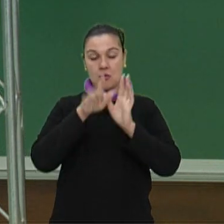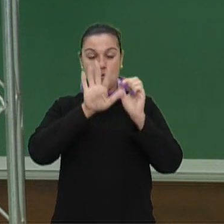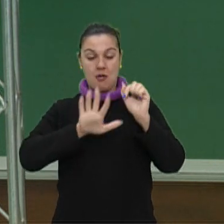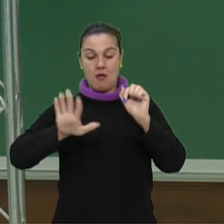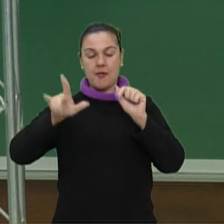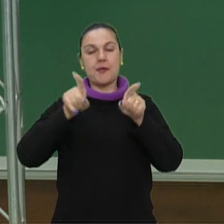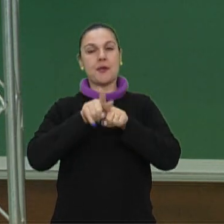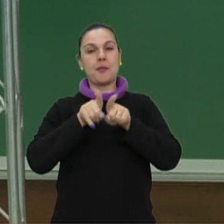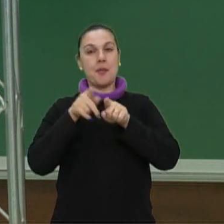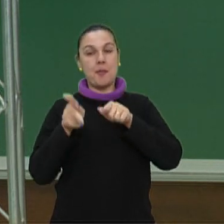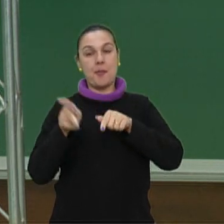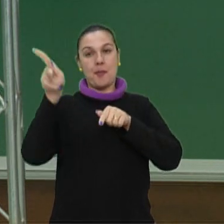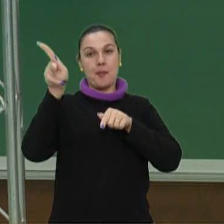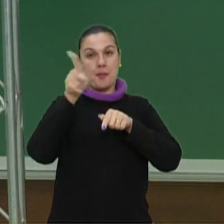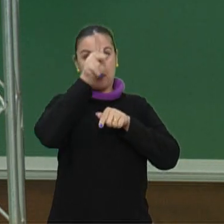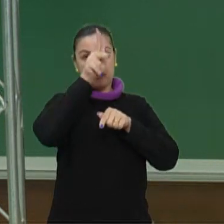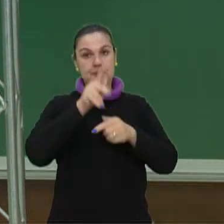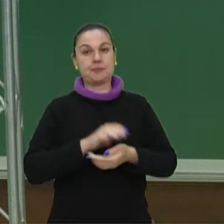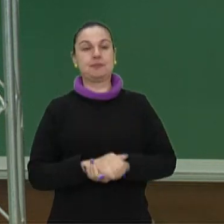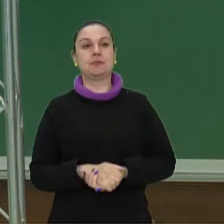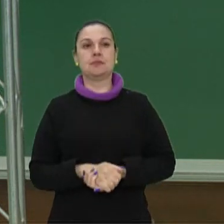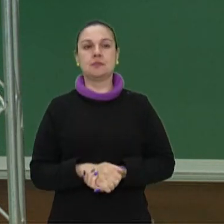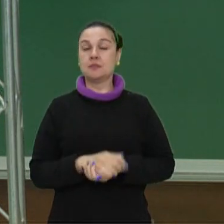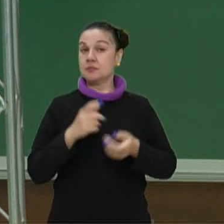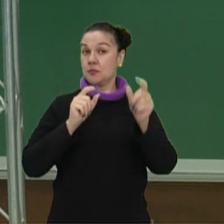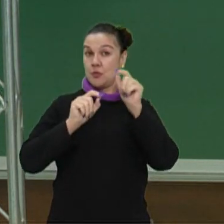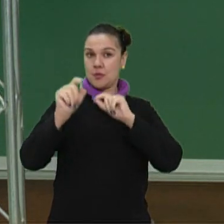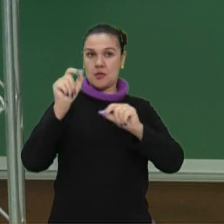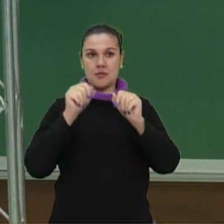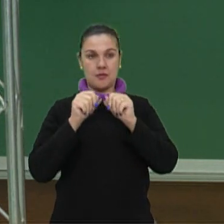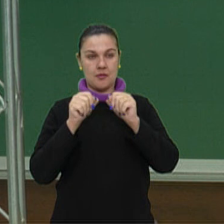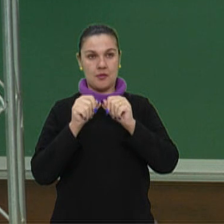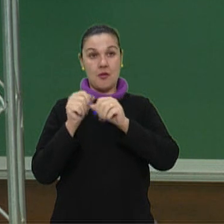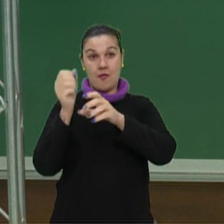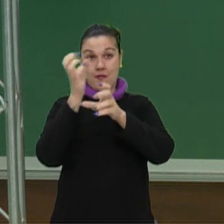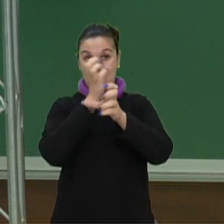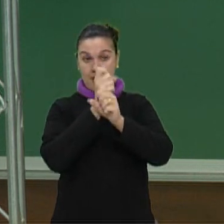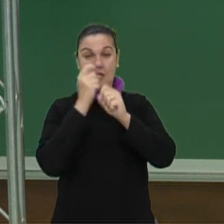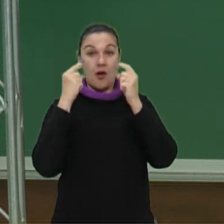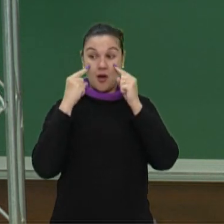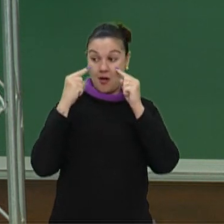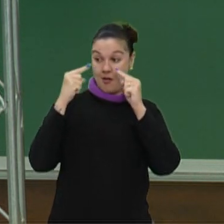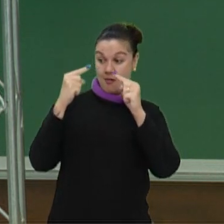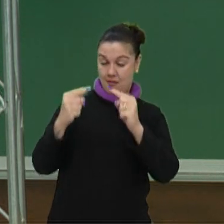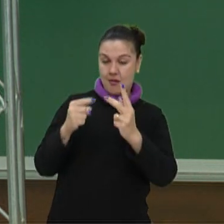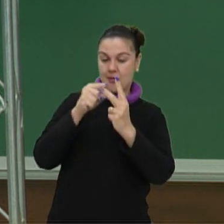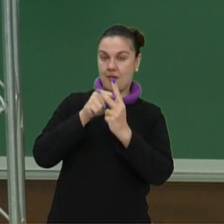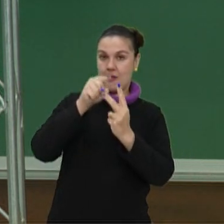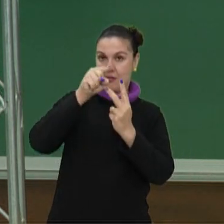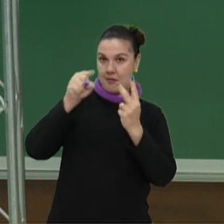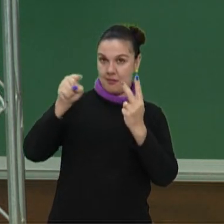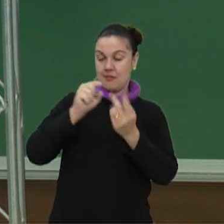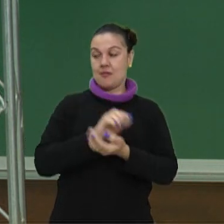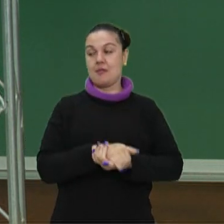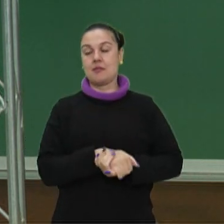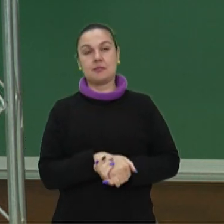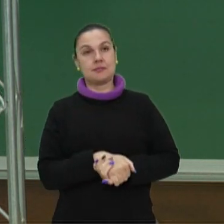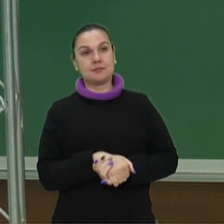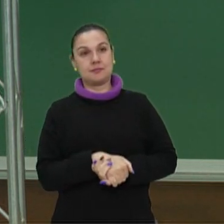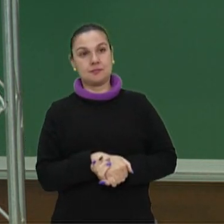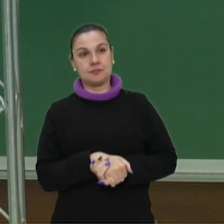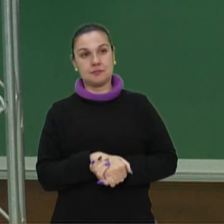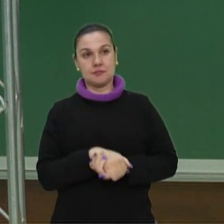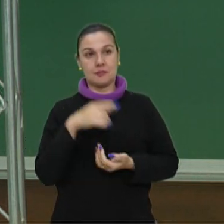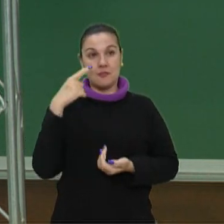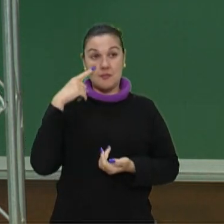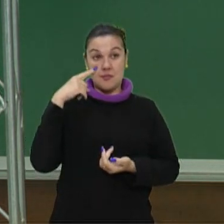desse retângulo, ok? Então, o que você vai fazer? Calcule as raízes dessa equação, tá? Está dizendo aqui